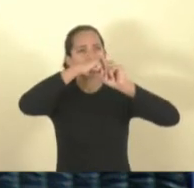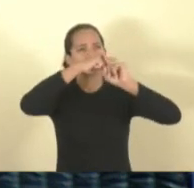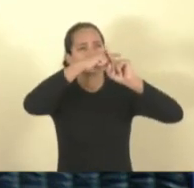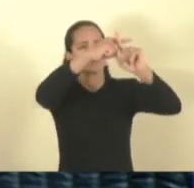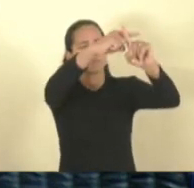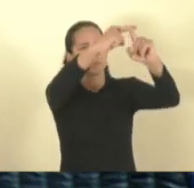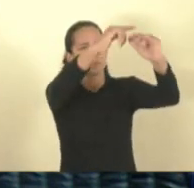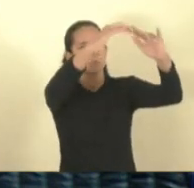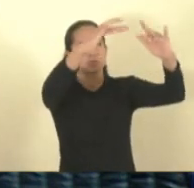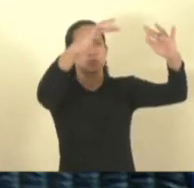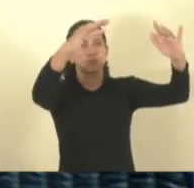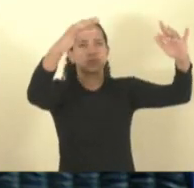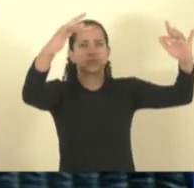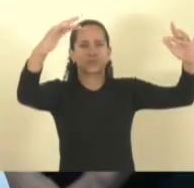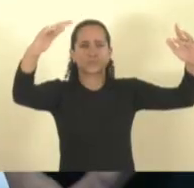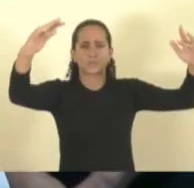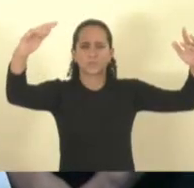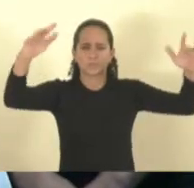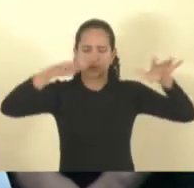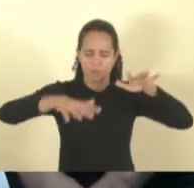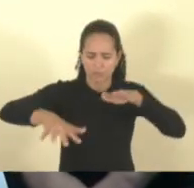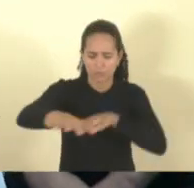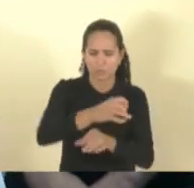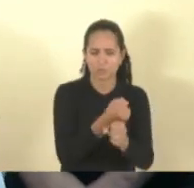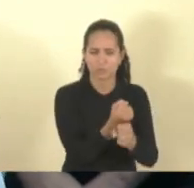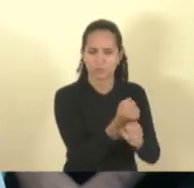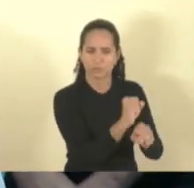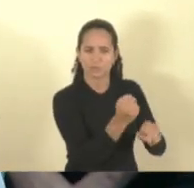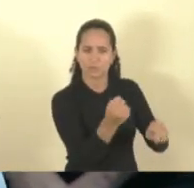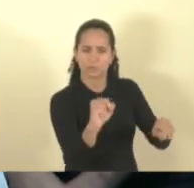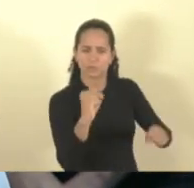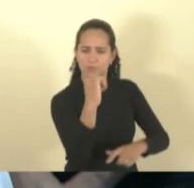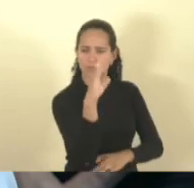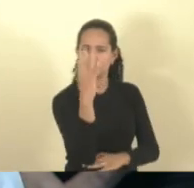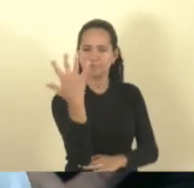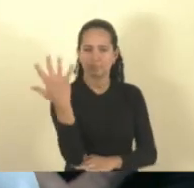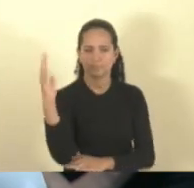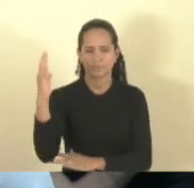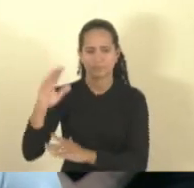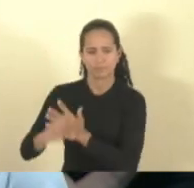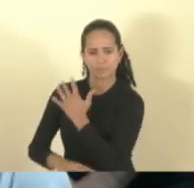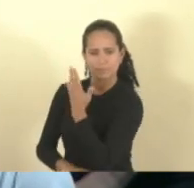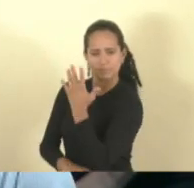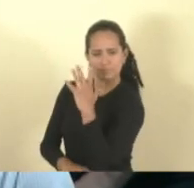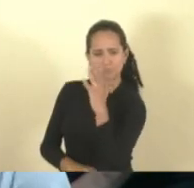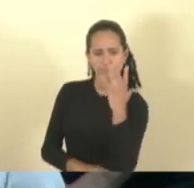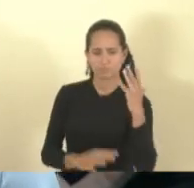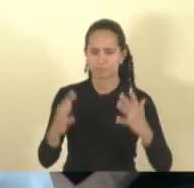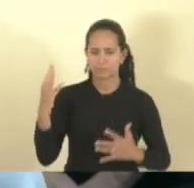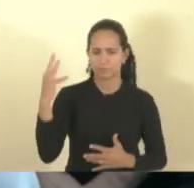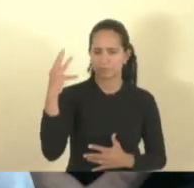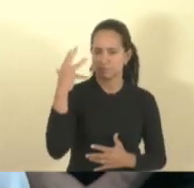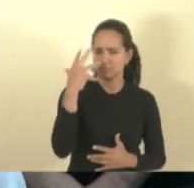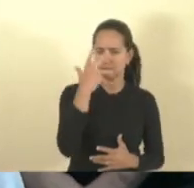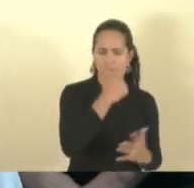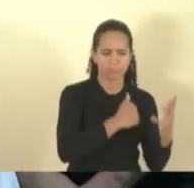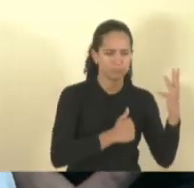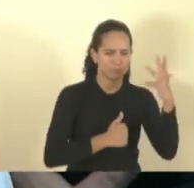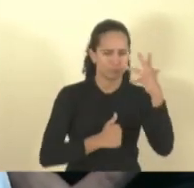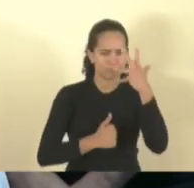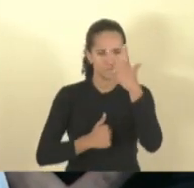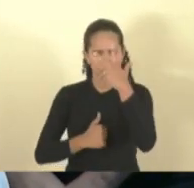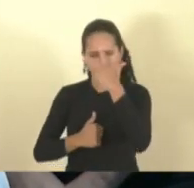cruzeiro resplandece, gigante pela própria natureza, és bela, és